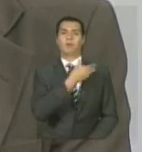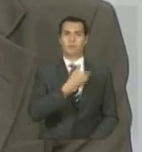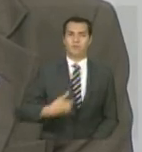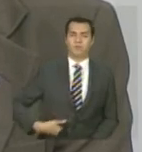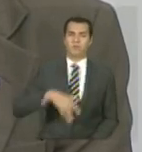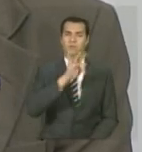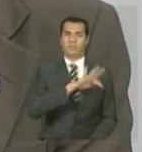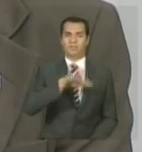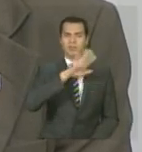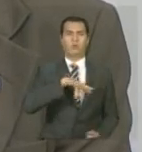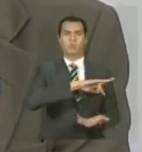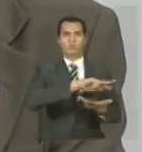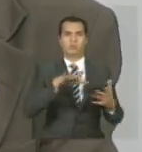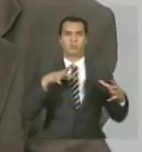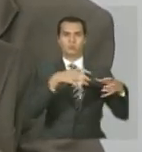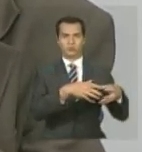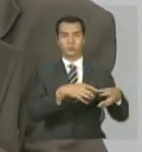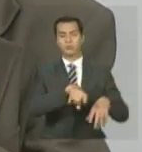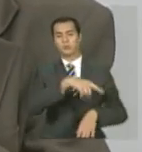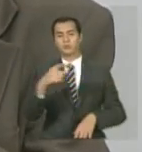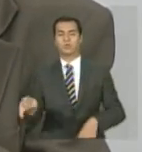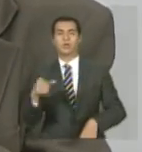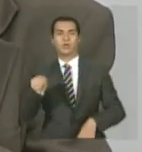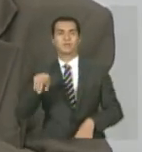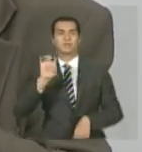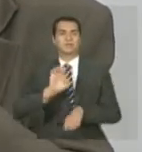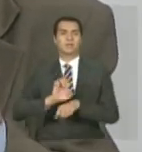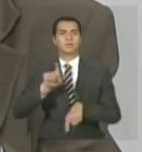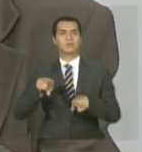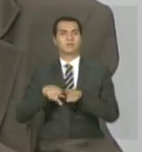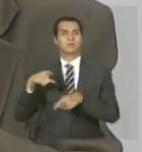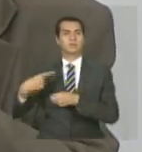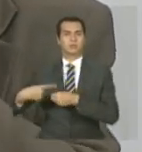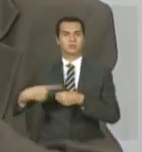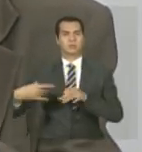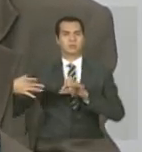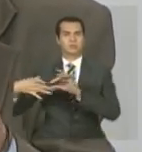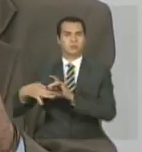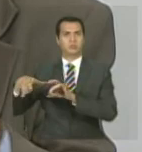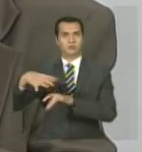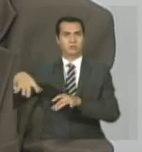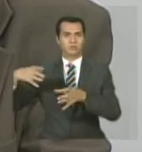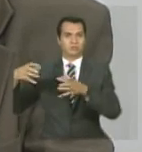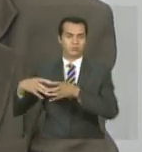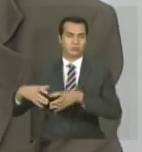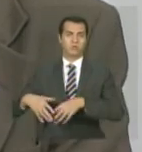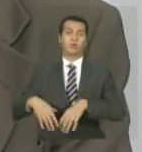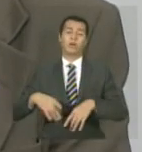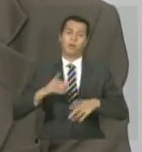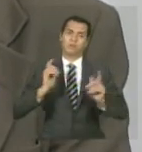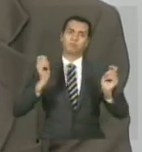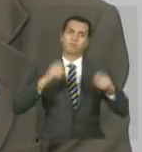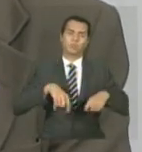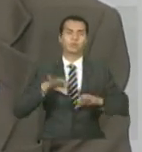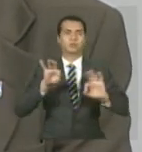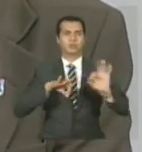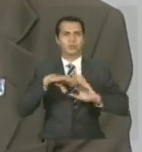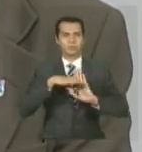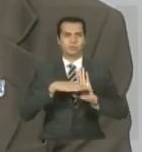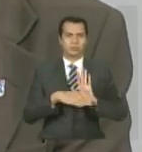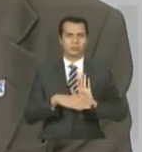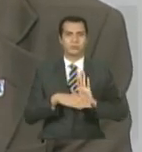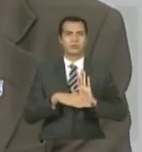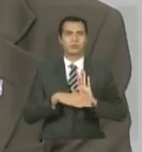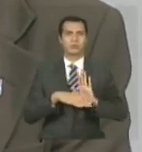fato, você poderá ter um refinamento do que é o conteúdo de um plano estadual e de um plano municipal de segurança alimentar